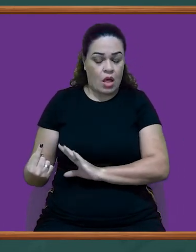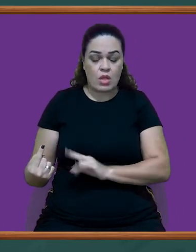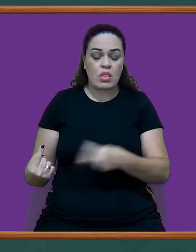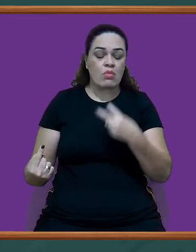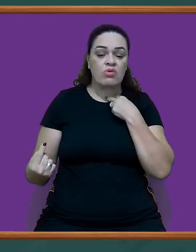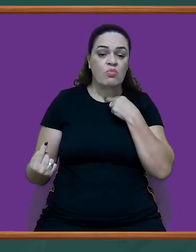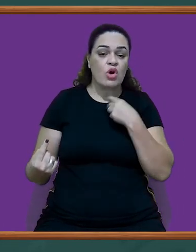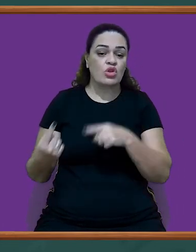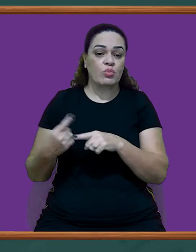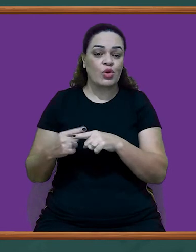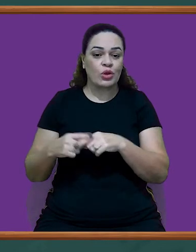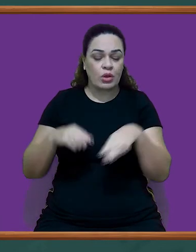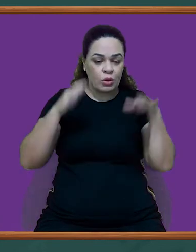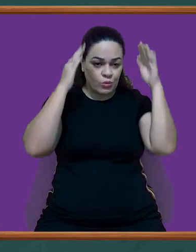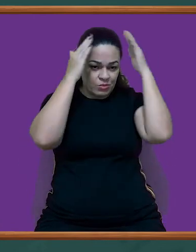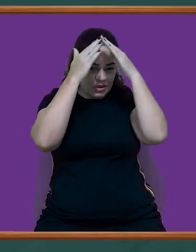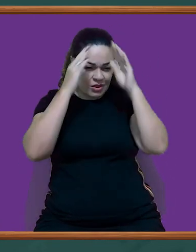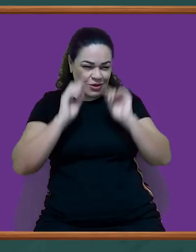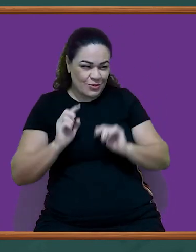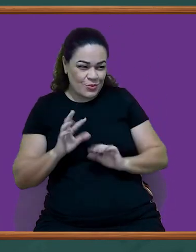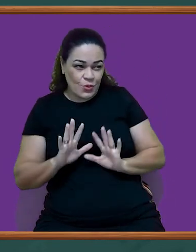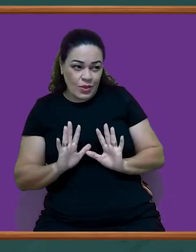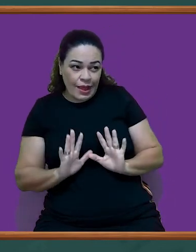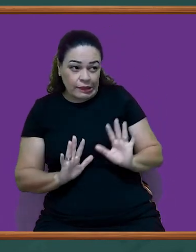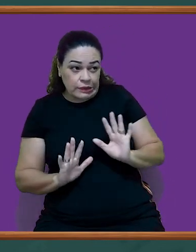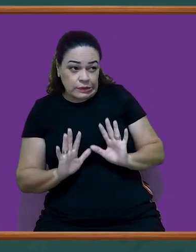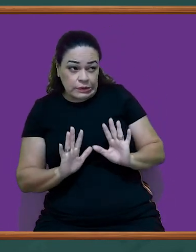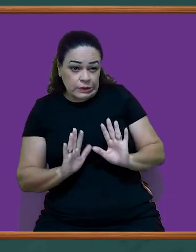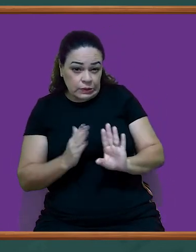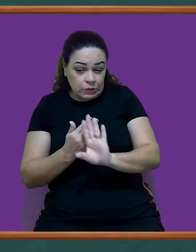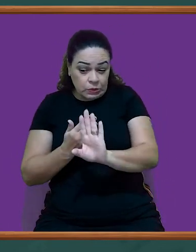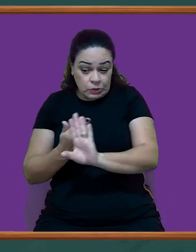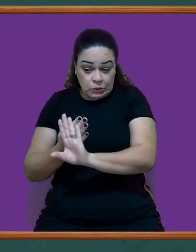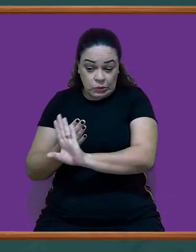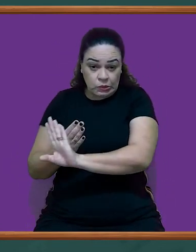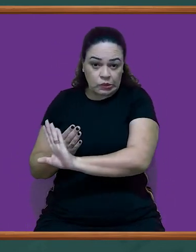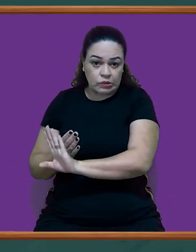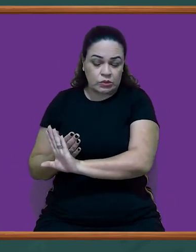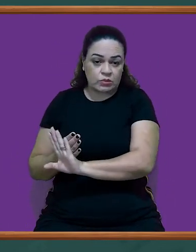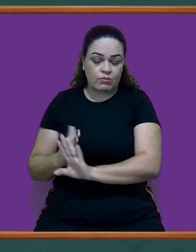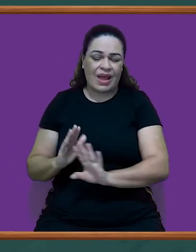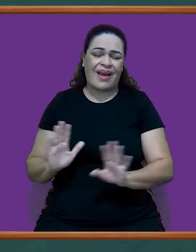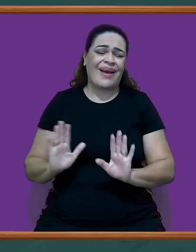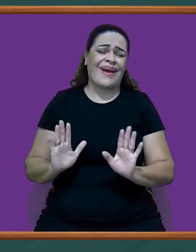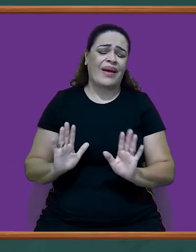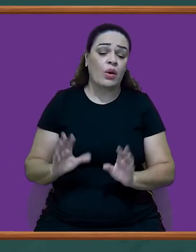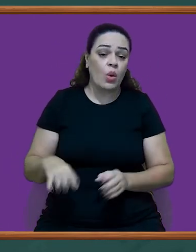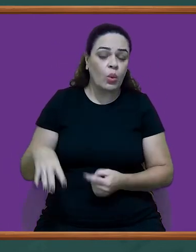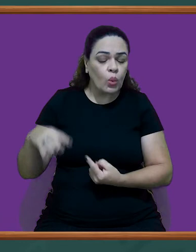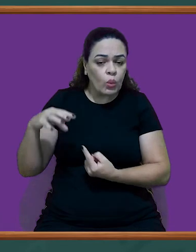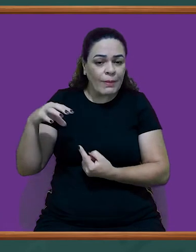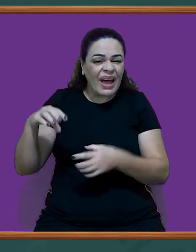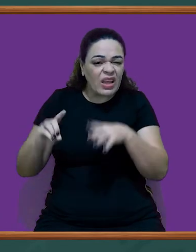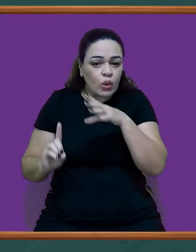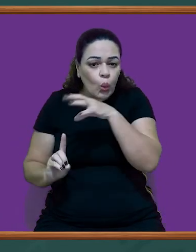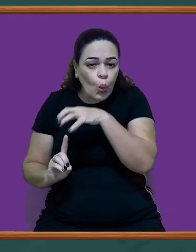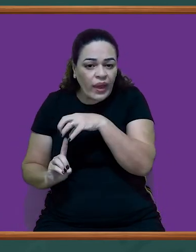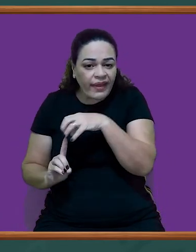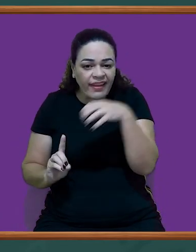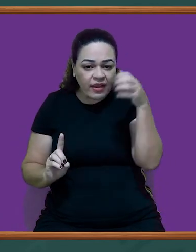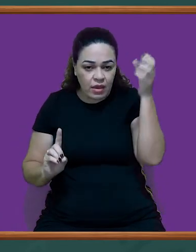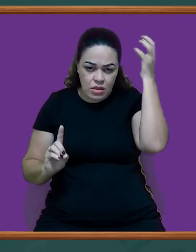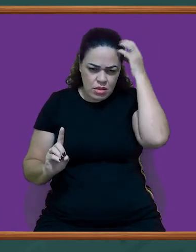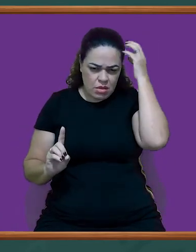porque tem um bispo de olho nessa passagem do Rei A Tiffany mas o rei não vai parar ali